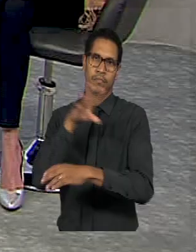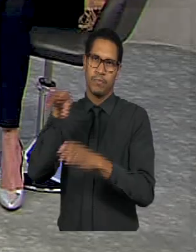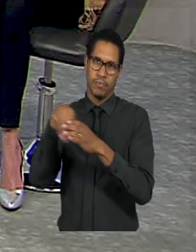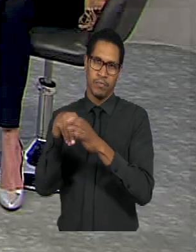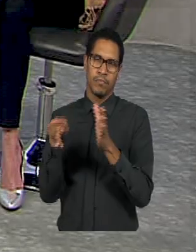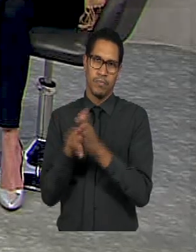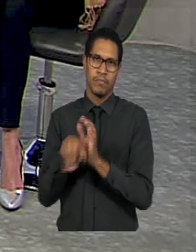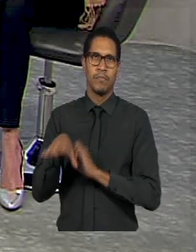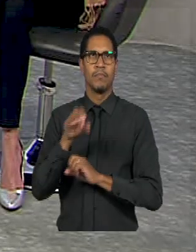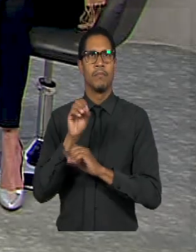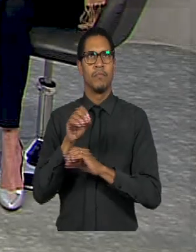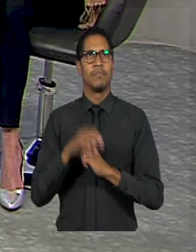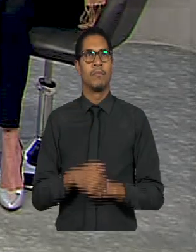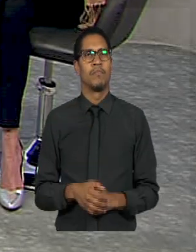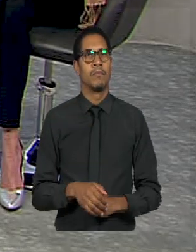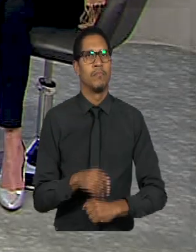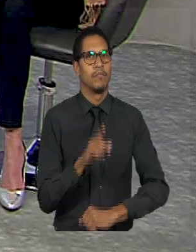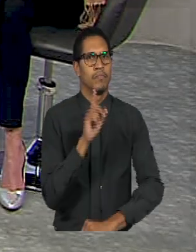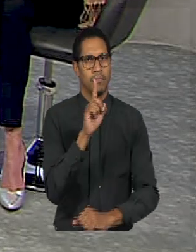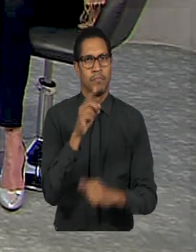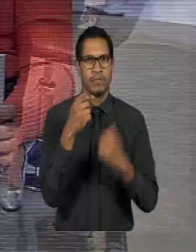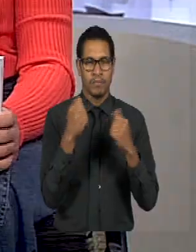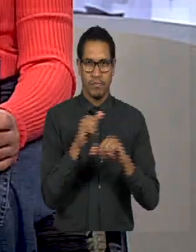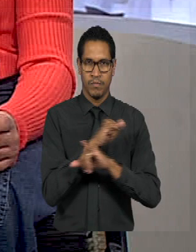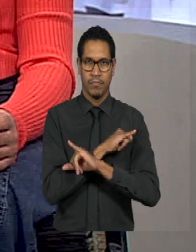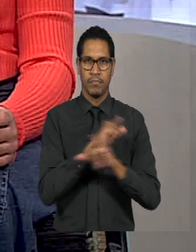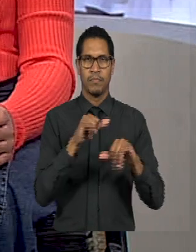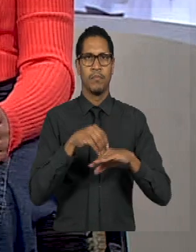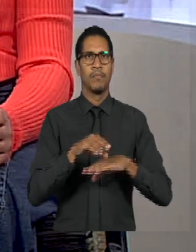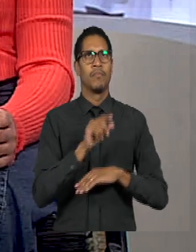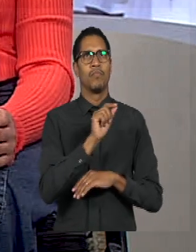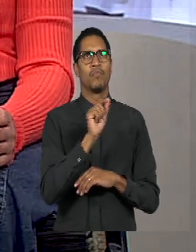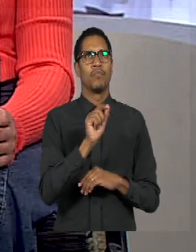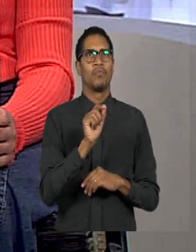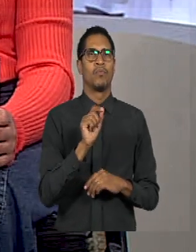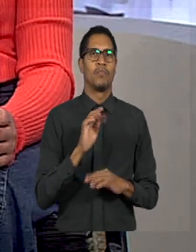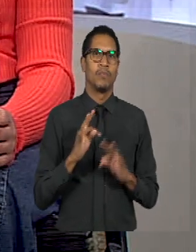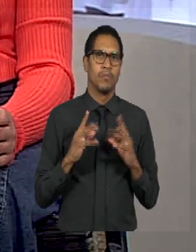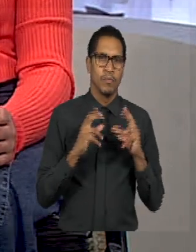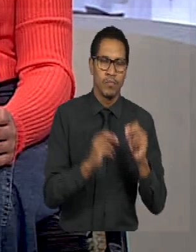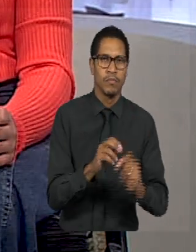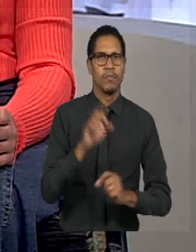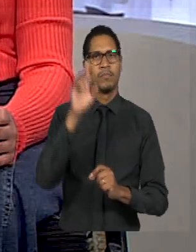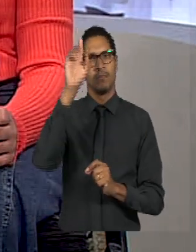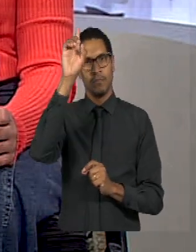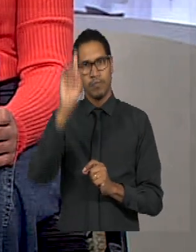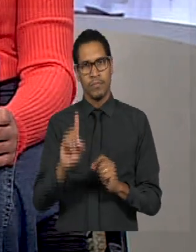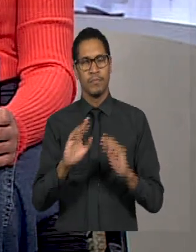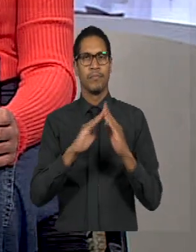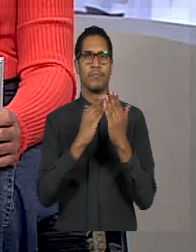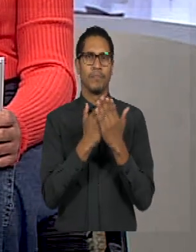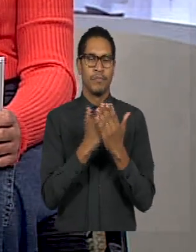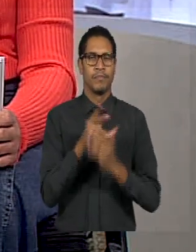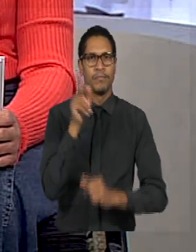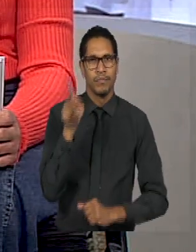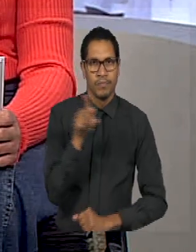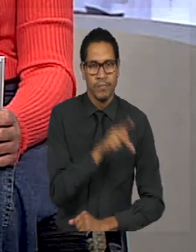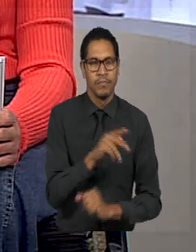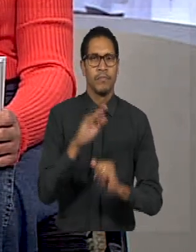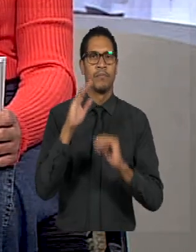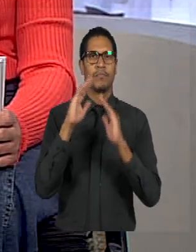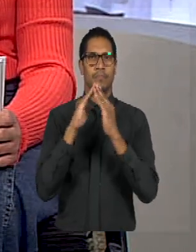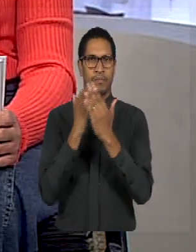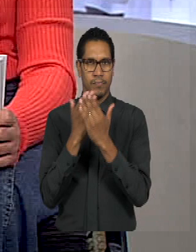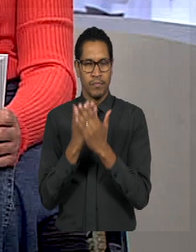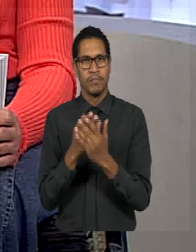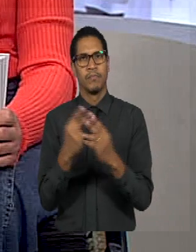área da educação. Então, nós precisávamos dar um recado aqui para todos os diretores de escola, os professores de escola que